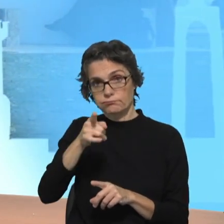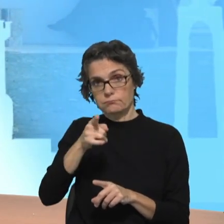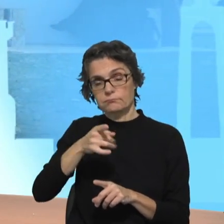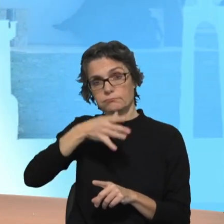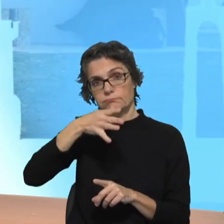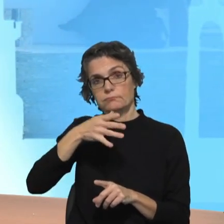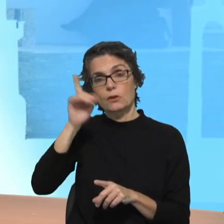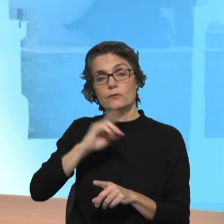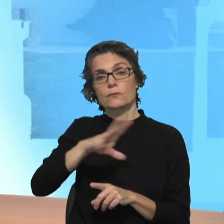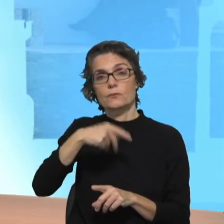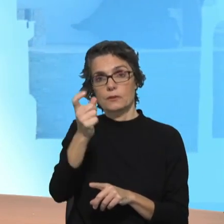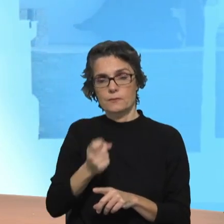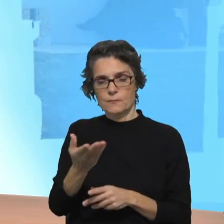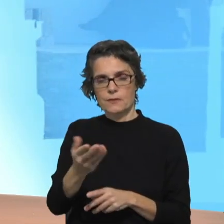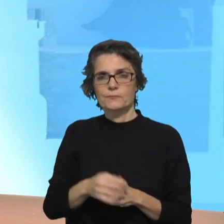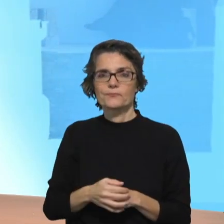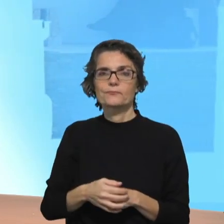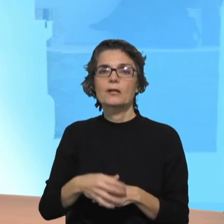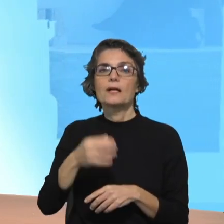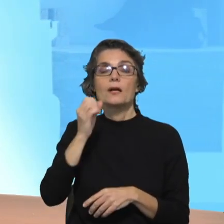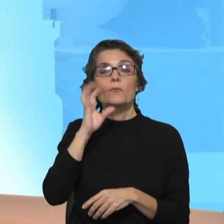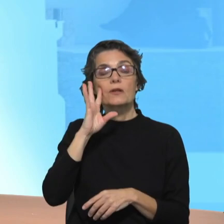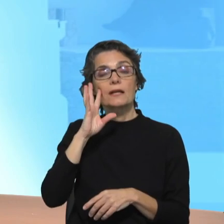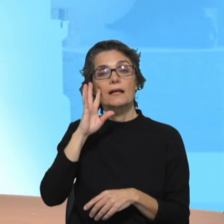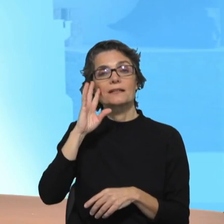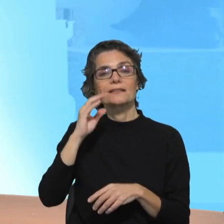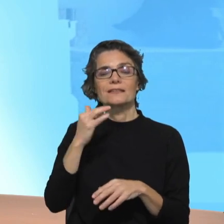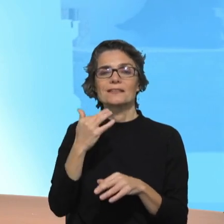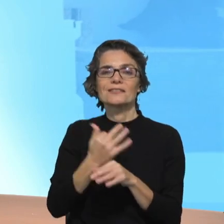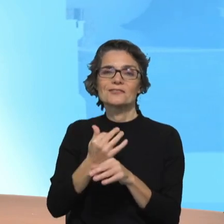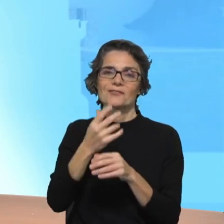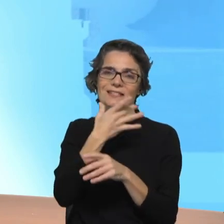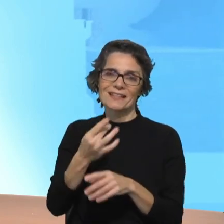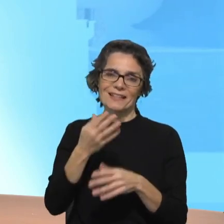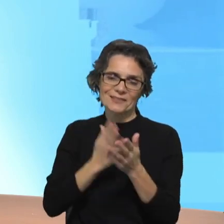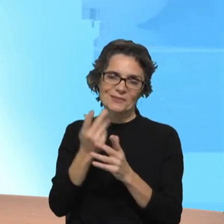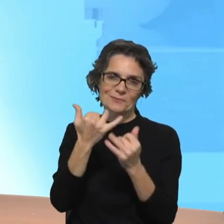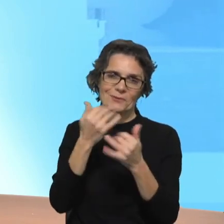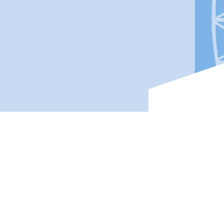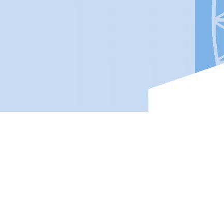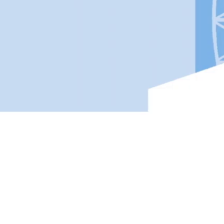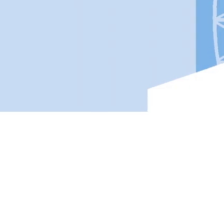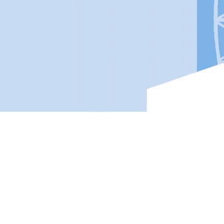para o Dia Mundial da Paz. Desejo-lhe uma ótima tarde, continuação de boas festas natalícias e até amanhã, se Deus quiser.